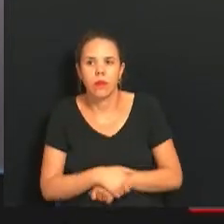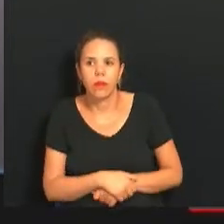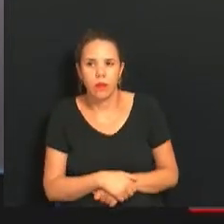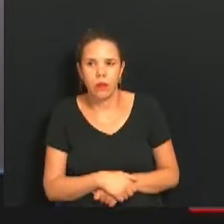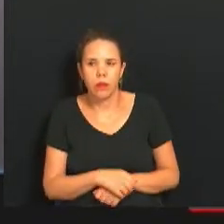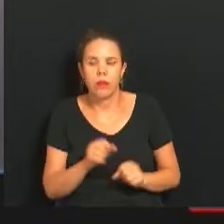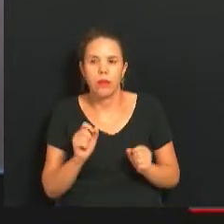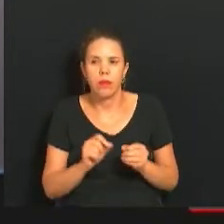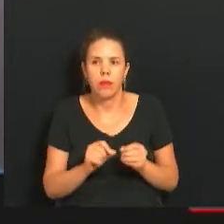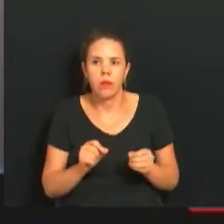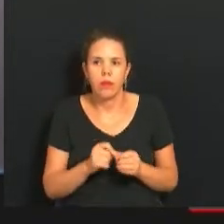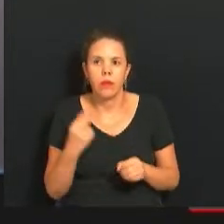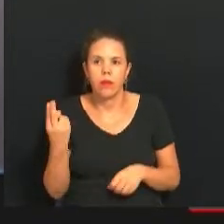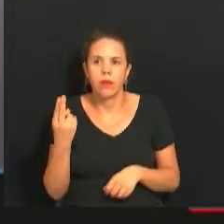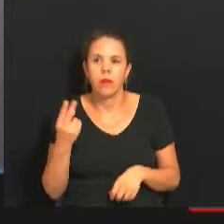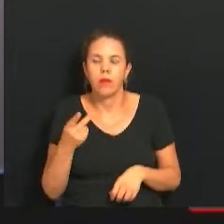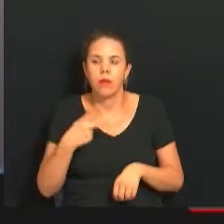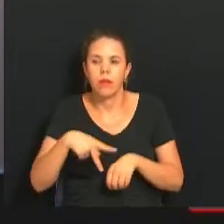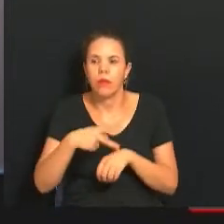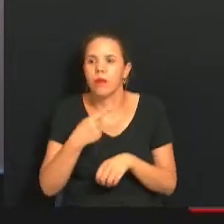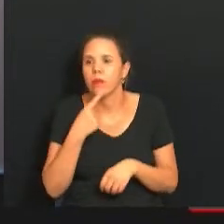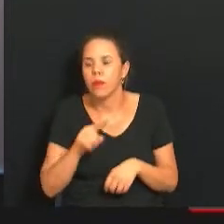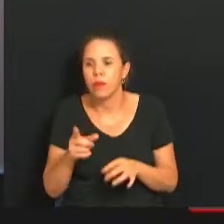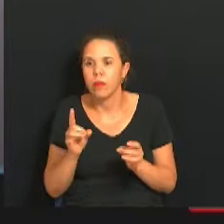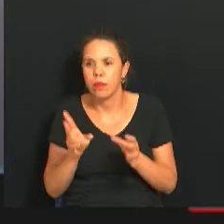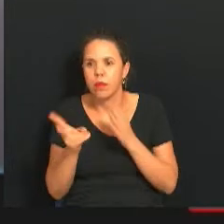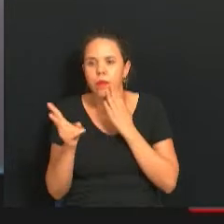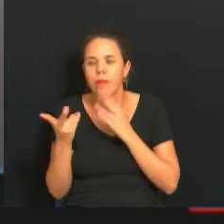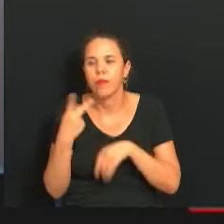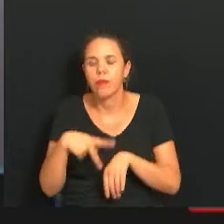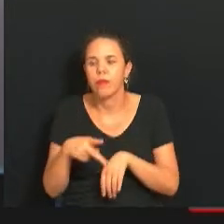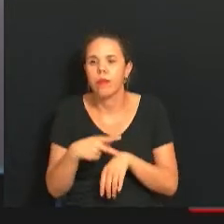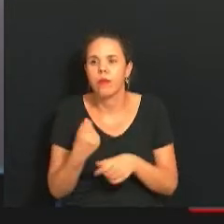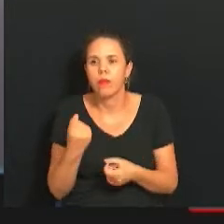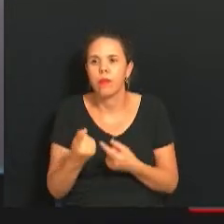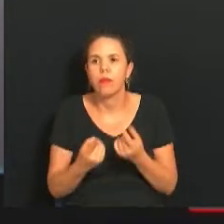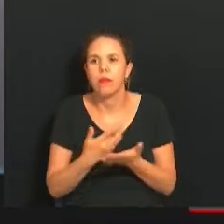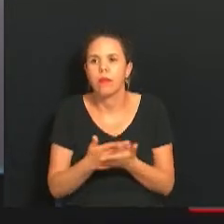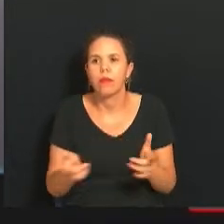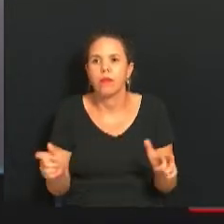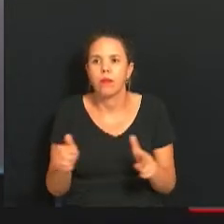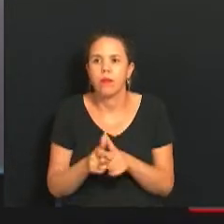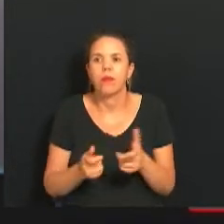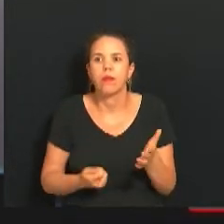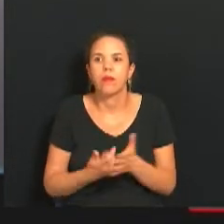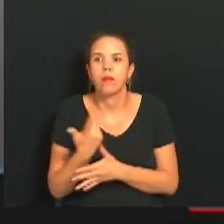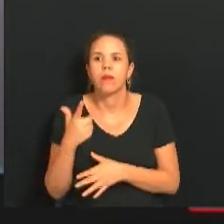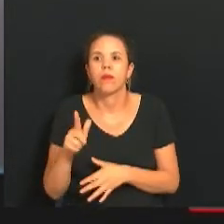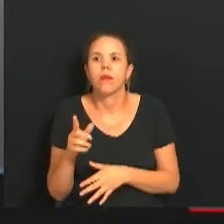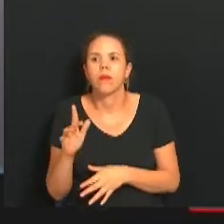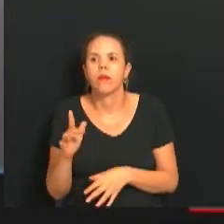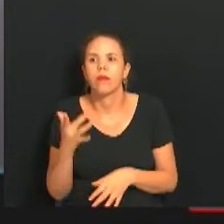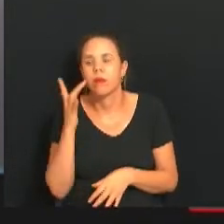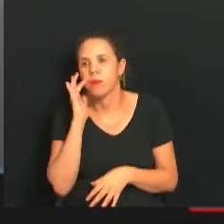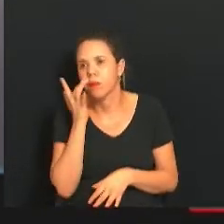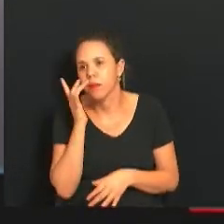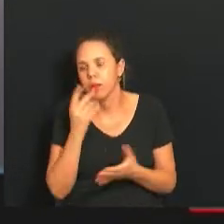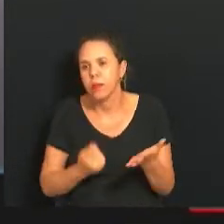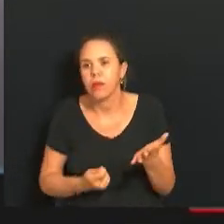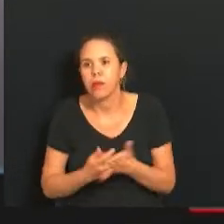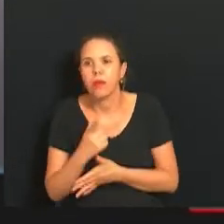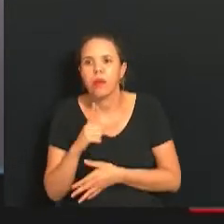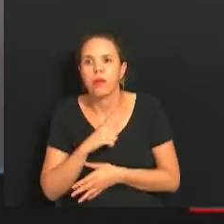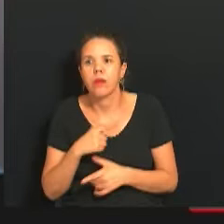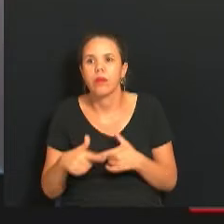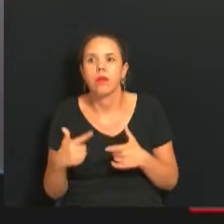fazer com que a Rússia continue a vender para os países, mas comece a demandar o pagamento em ouro, né? E aí a gente tem um